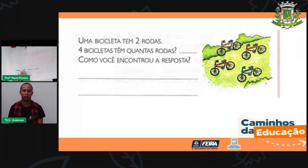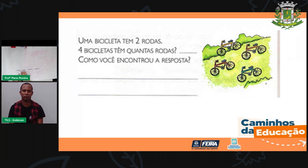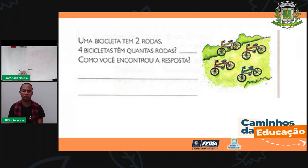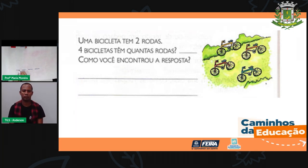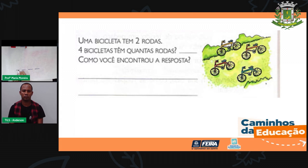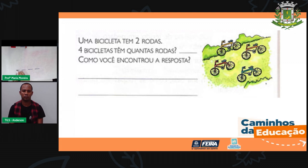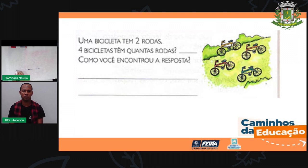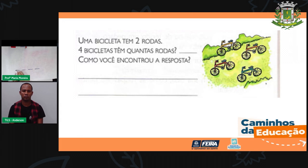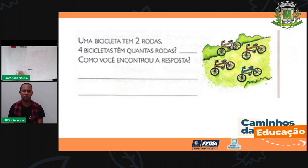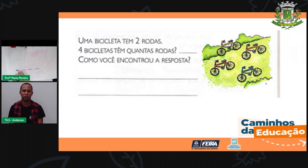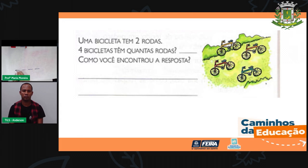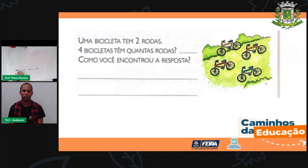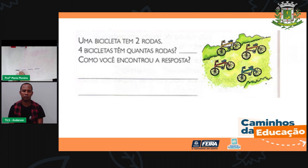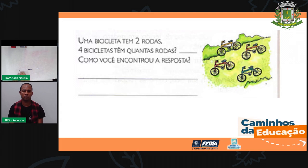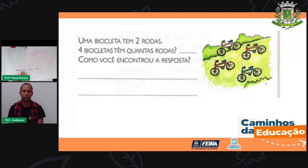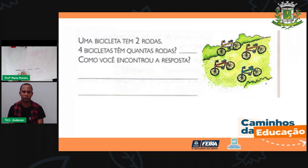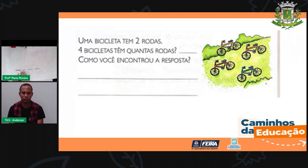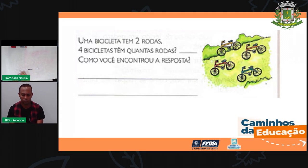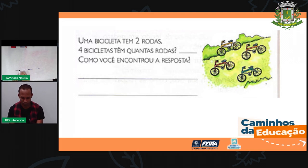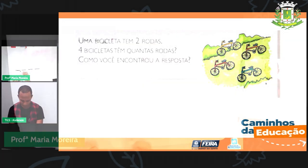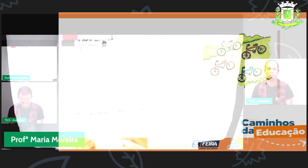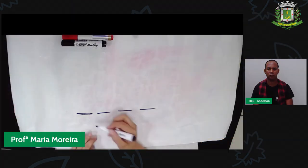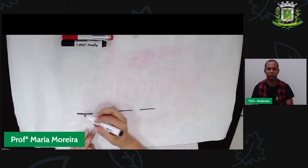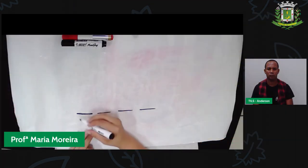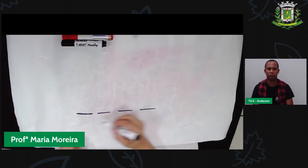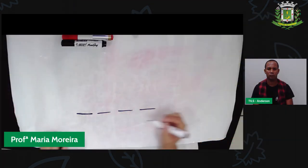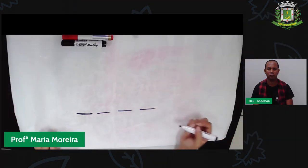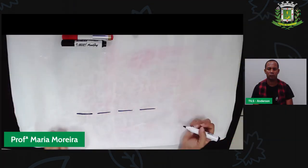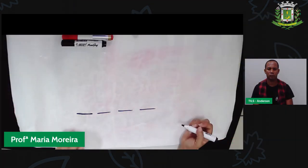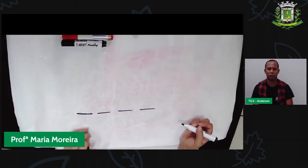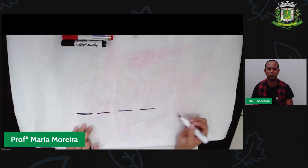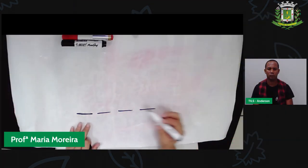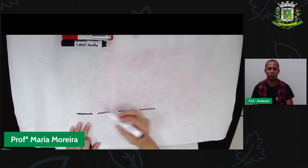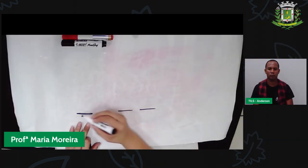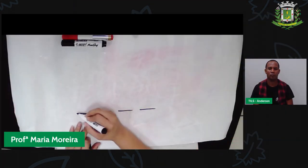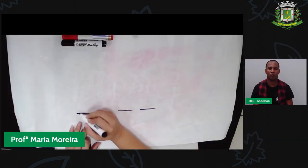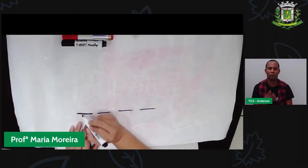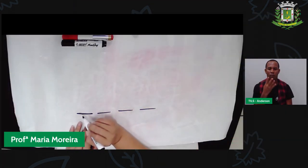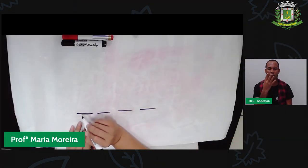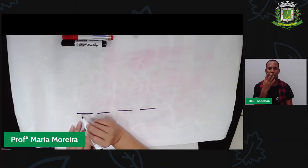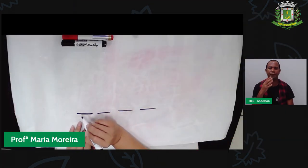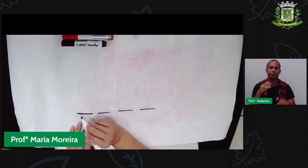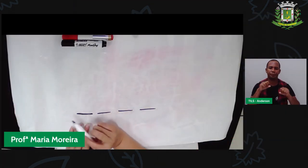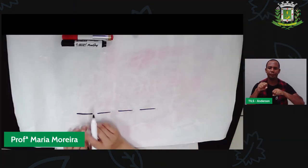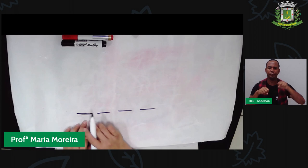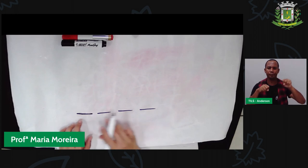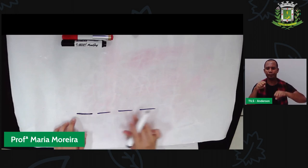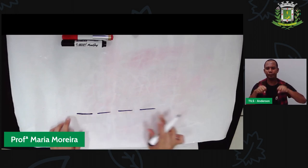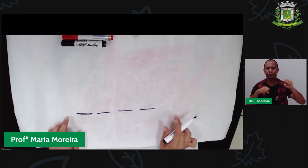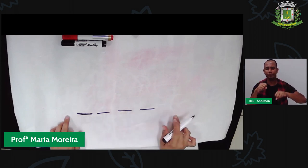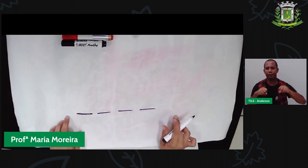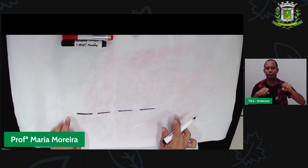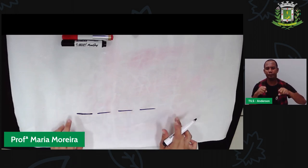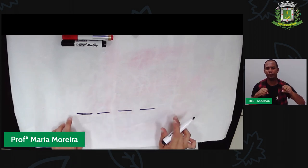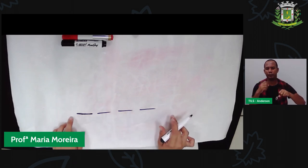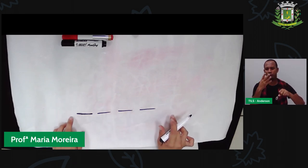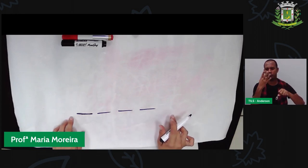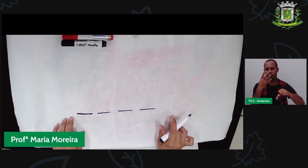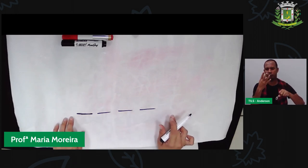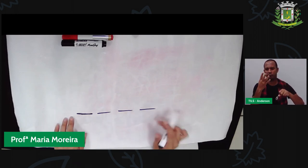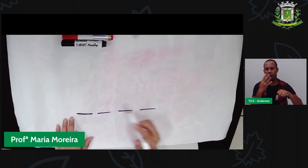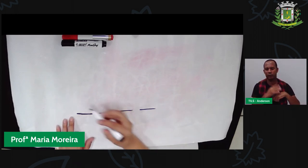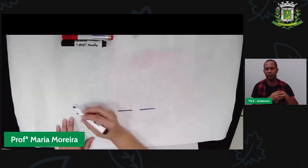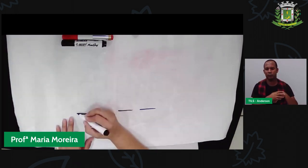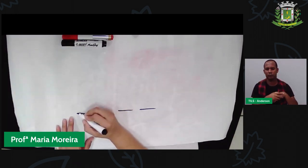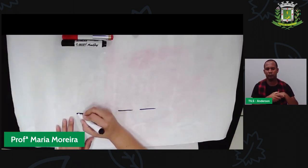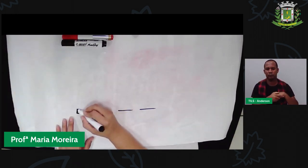Quatro. Abre a imagem para mim, Pedro, por favor. Eu sei que são quatro espaços. E são quantas bicicletas? Por que são quatro espaços? São quatro